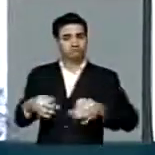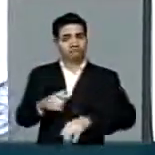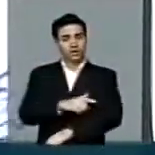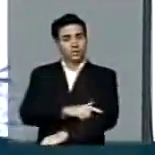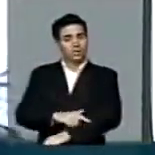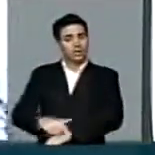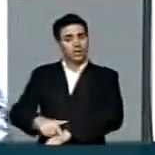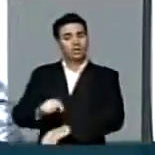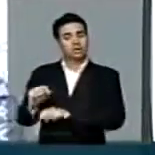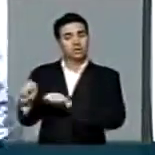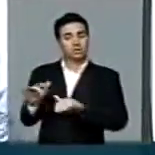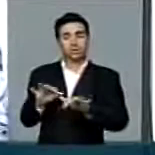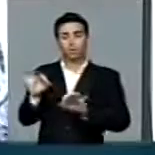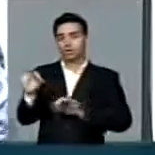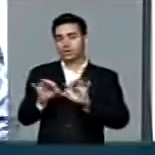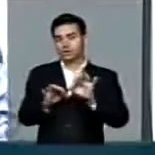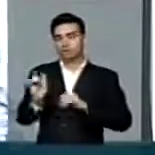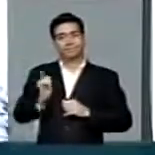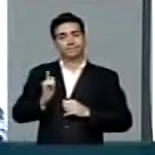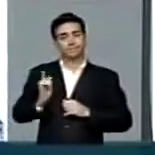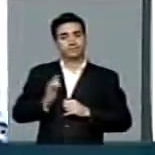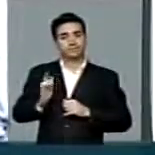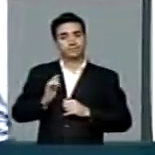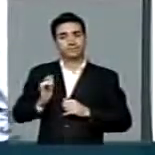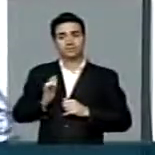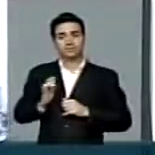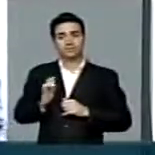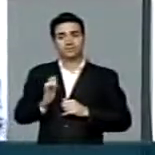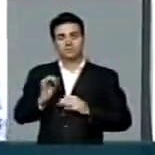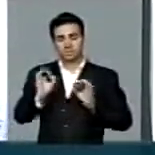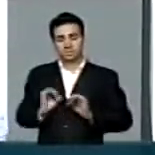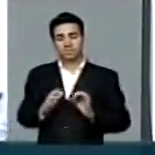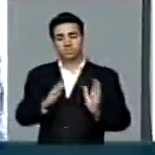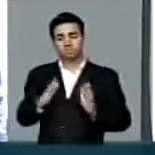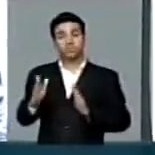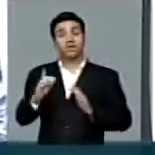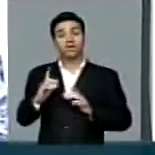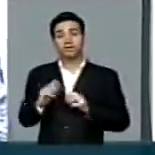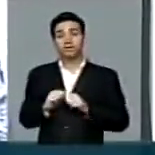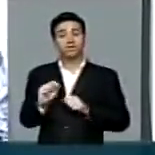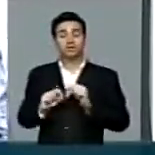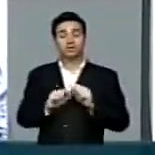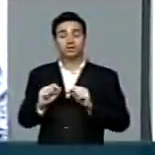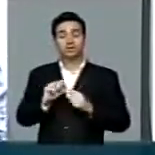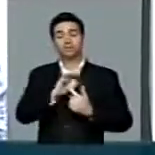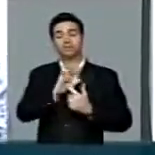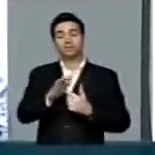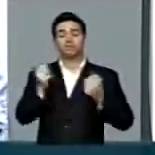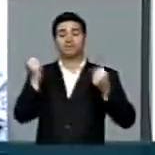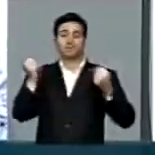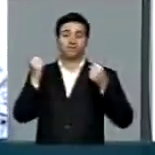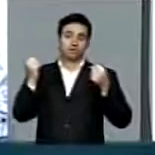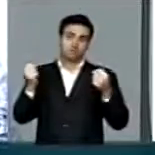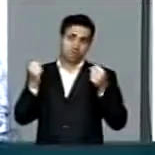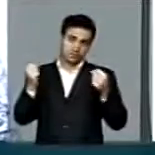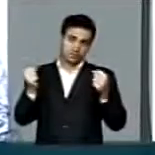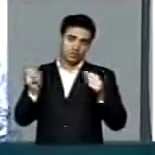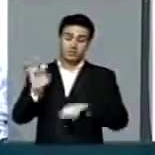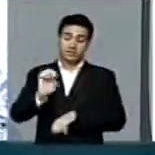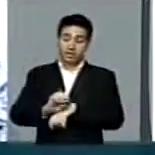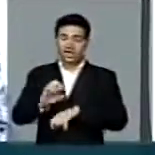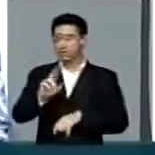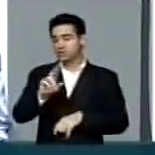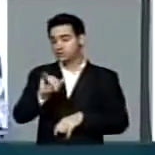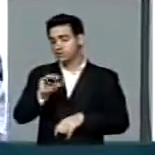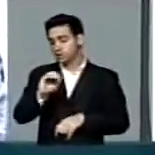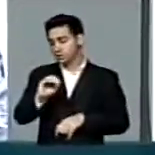ordenadas ali, organizadas ali, ordeiras ali, fazendo uma das grandes manifestações que o estado do